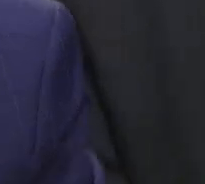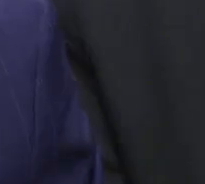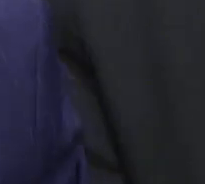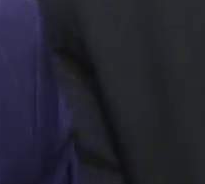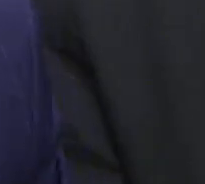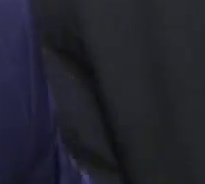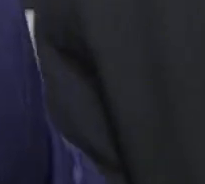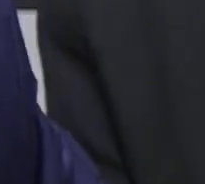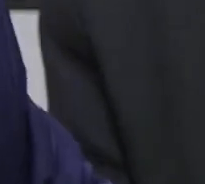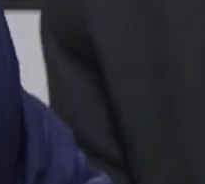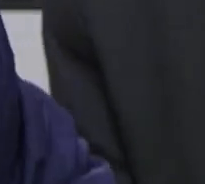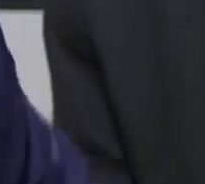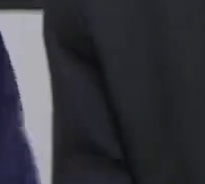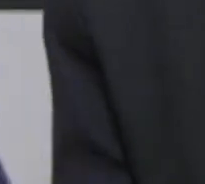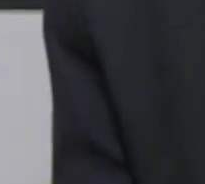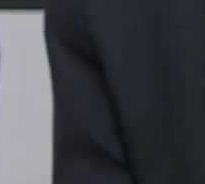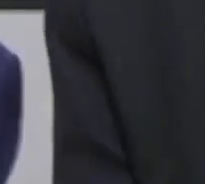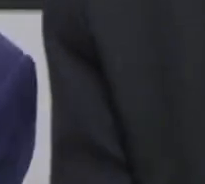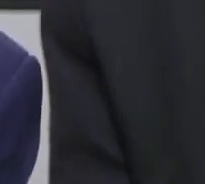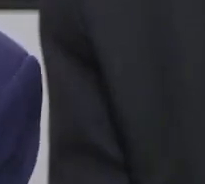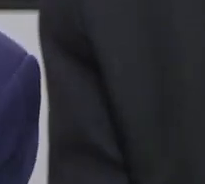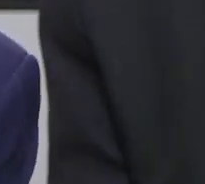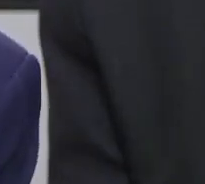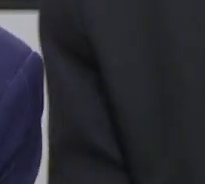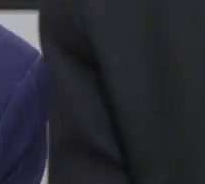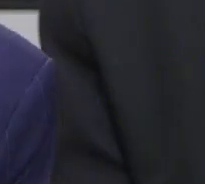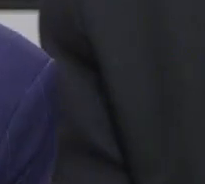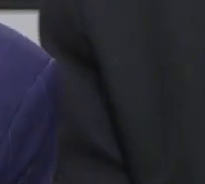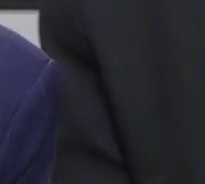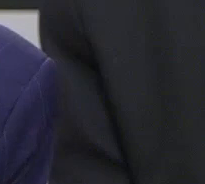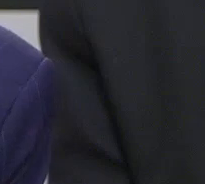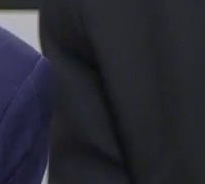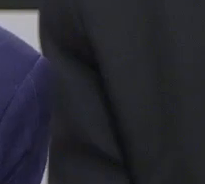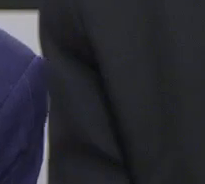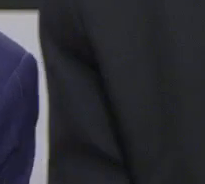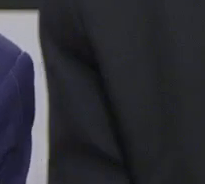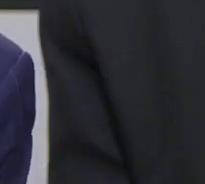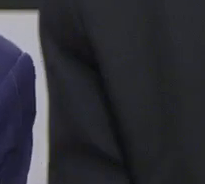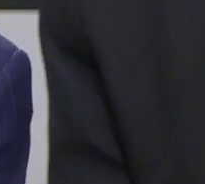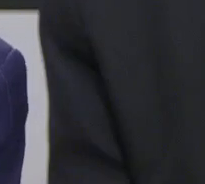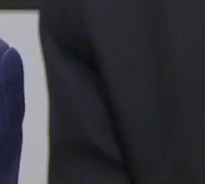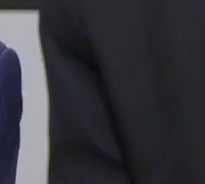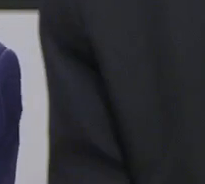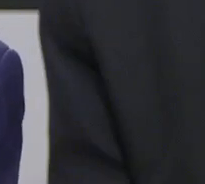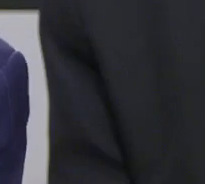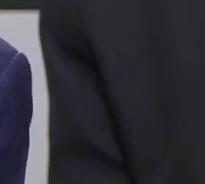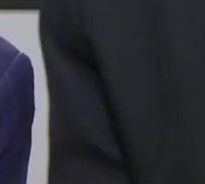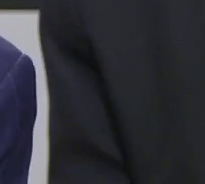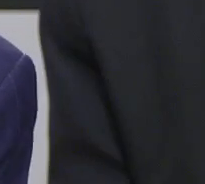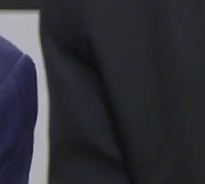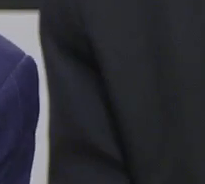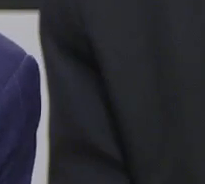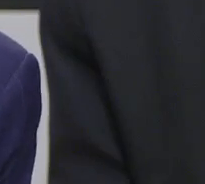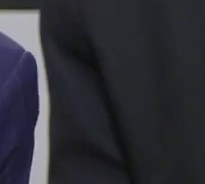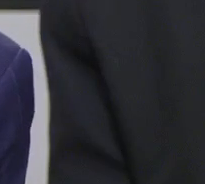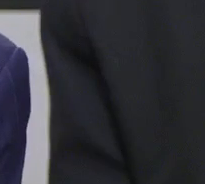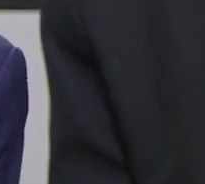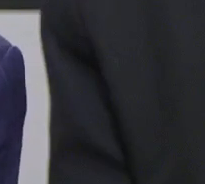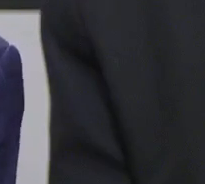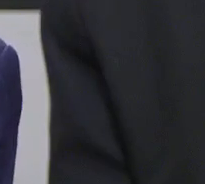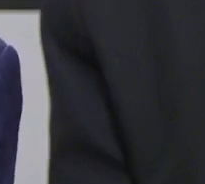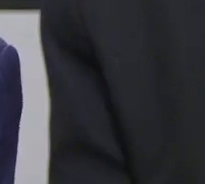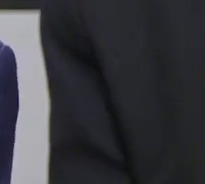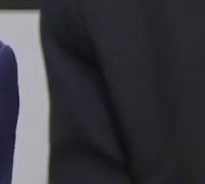assunto nosso onde vossa excelência manifestou até positivamente eu queria esse reforço aqui nessa fala